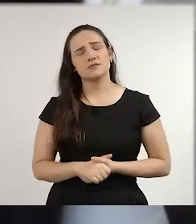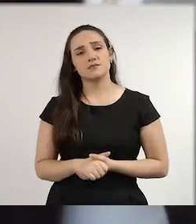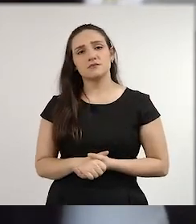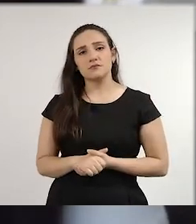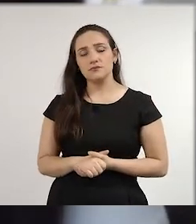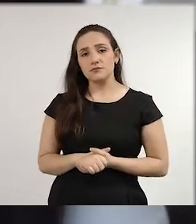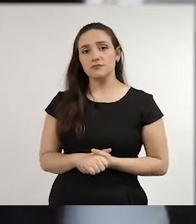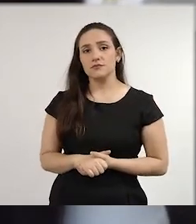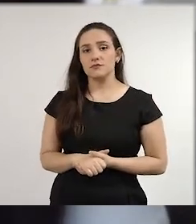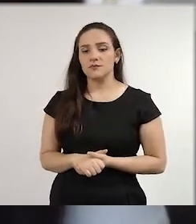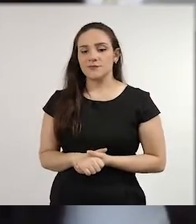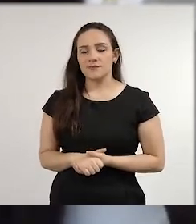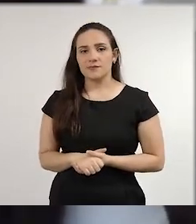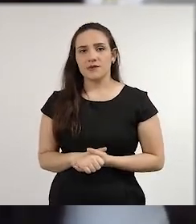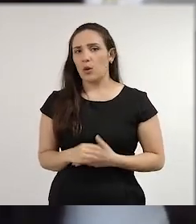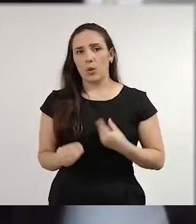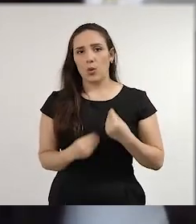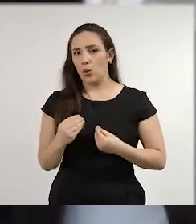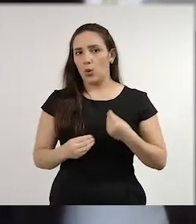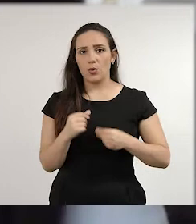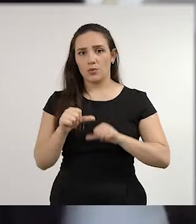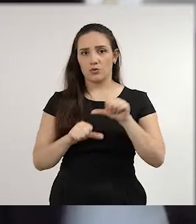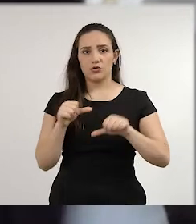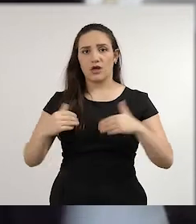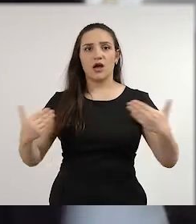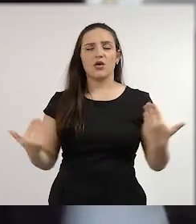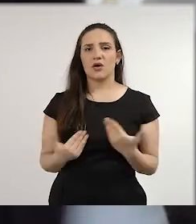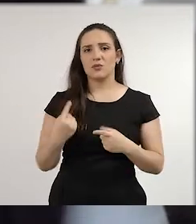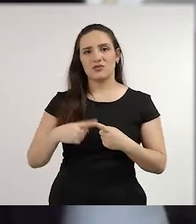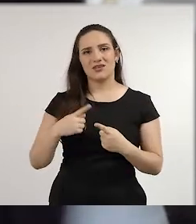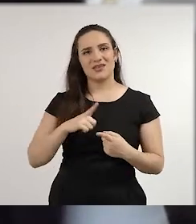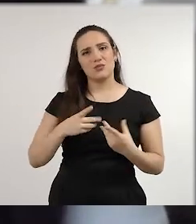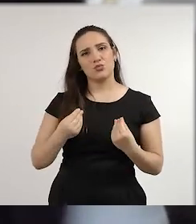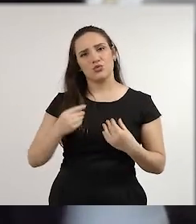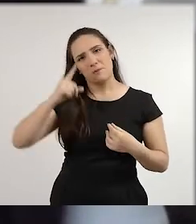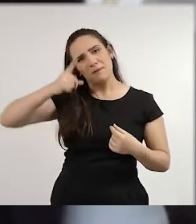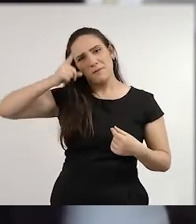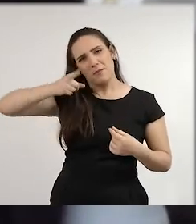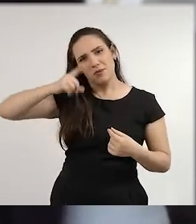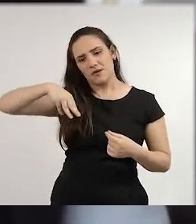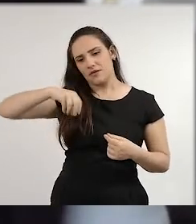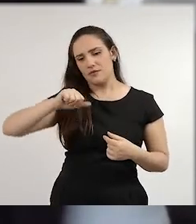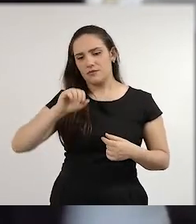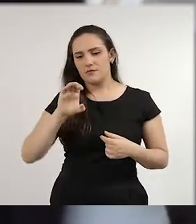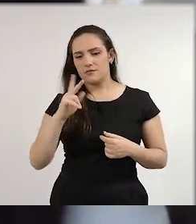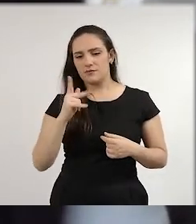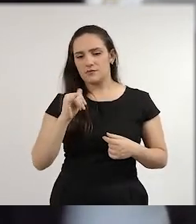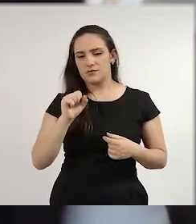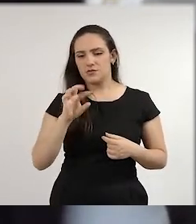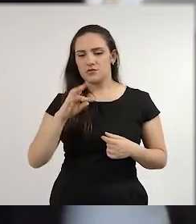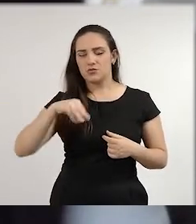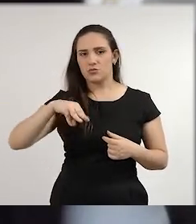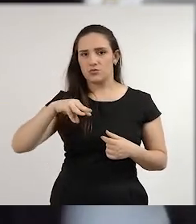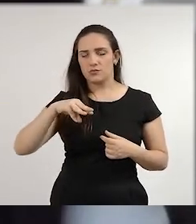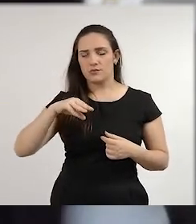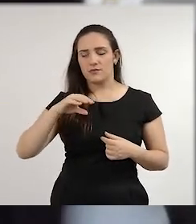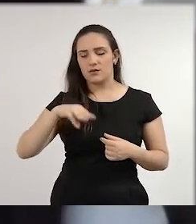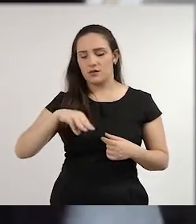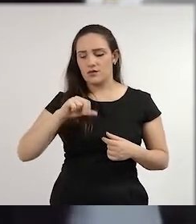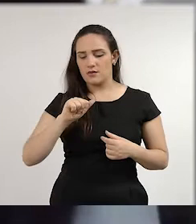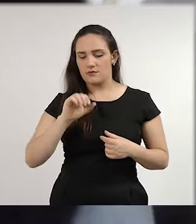Como é que você vê, como que a gente pode mudar esse quadro do machismo, né, em que muito da responsabilidade cai somente sobre as